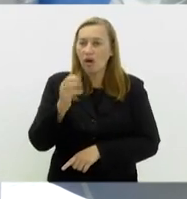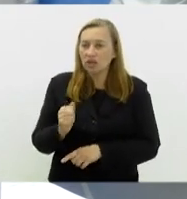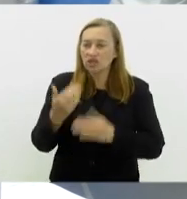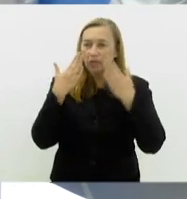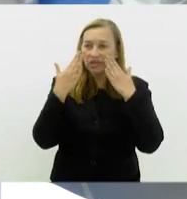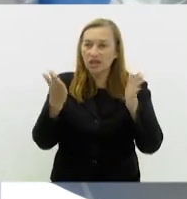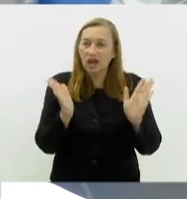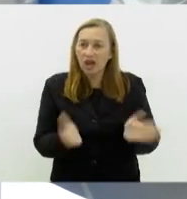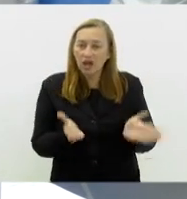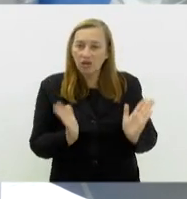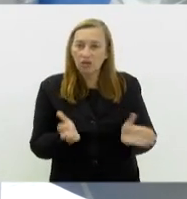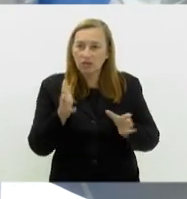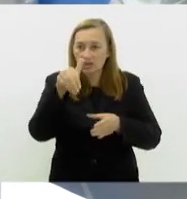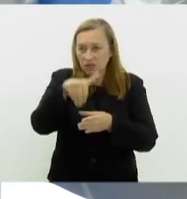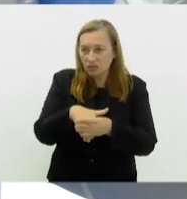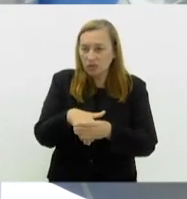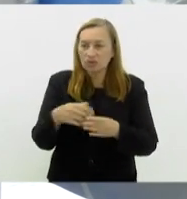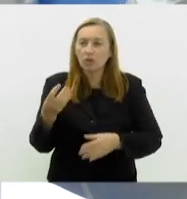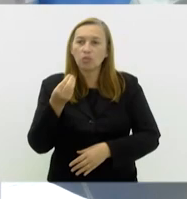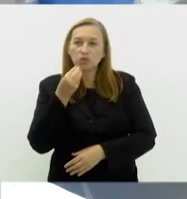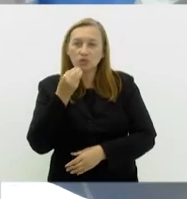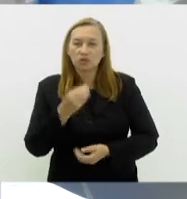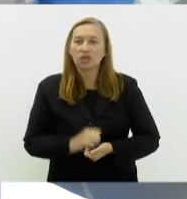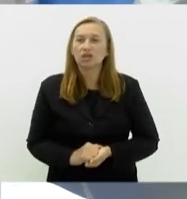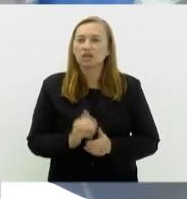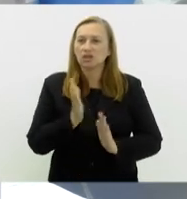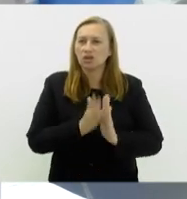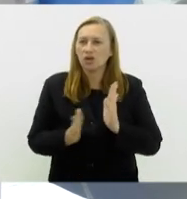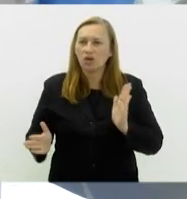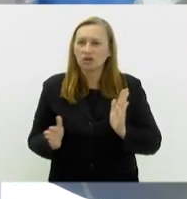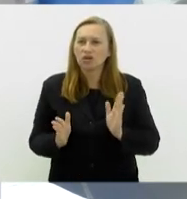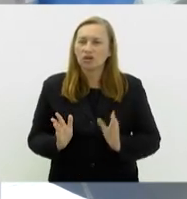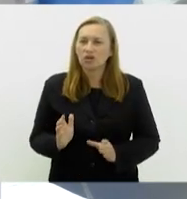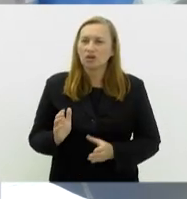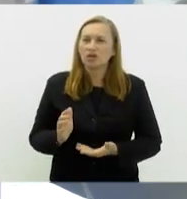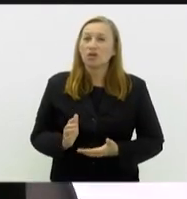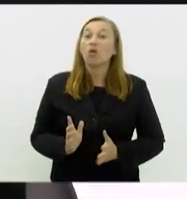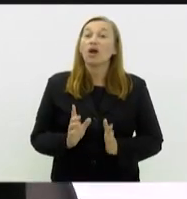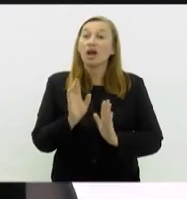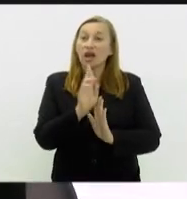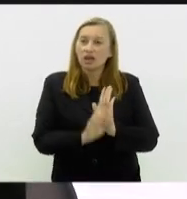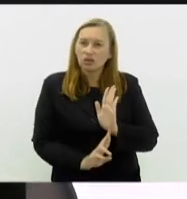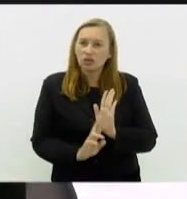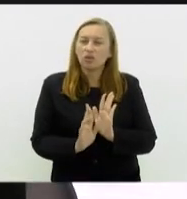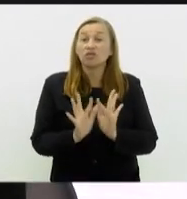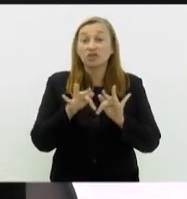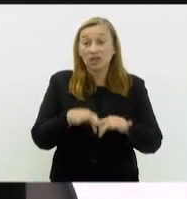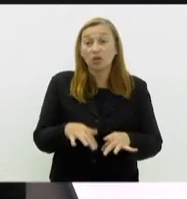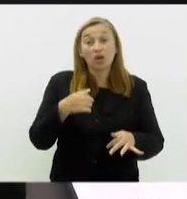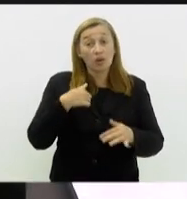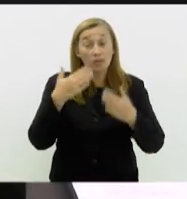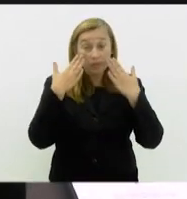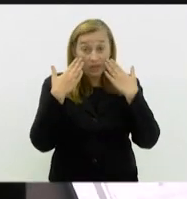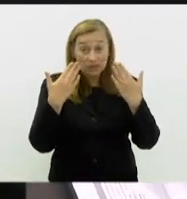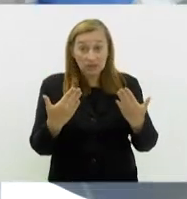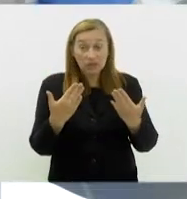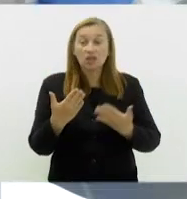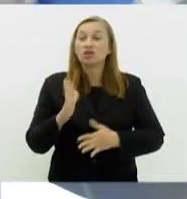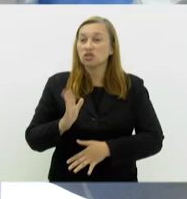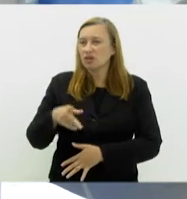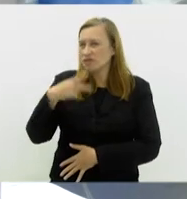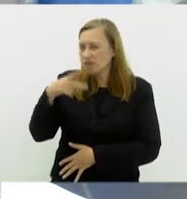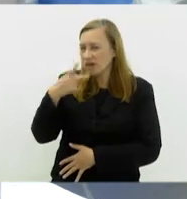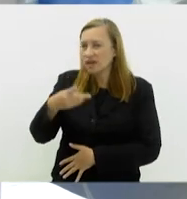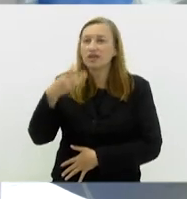agora né questão de ordem o meu voto é o divergente não é o relatório final que apresentei pois não eu acabei de falar isso